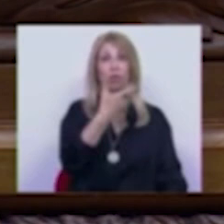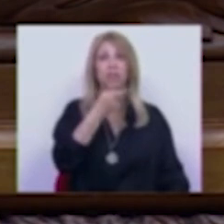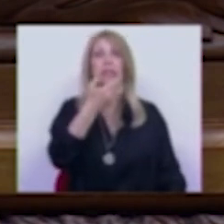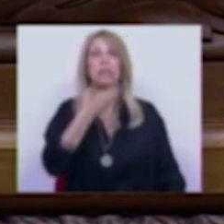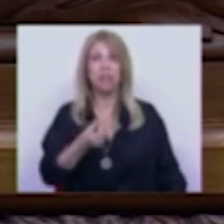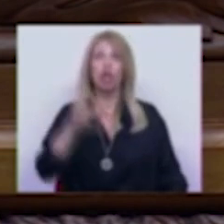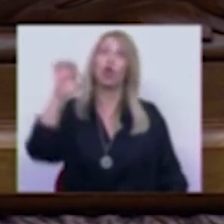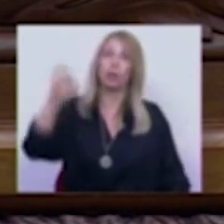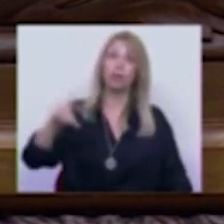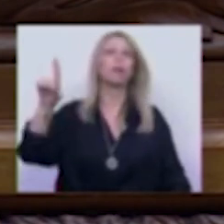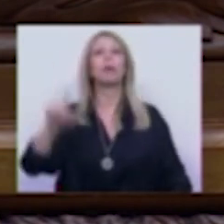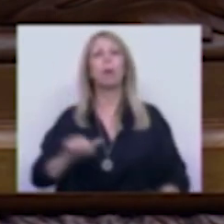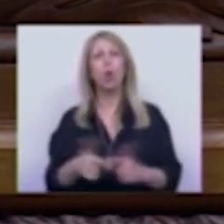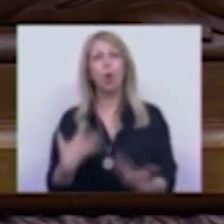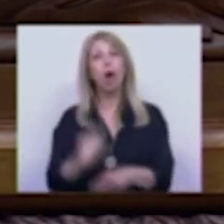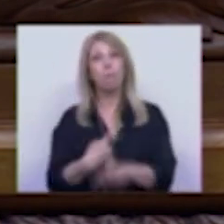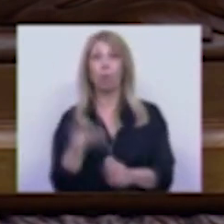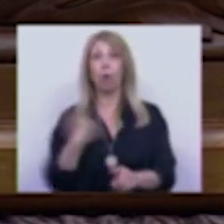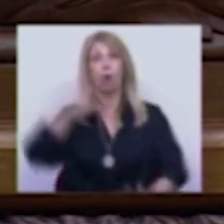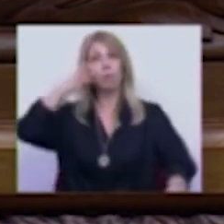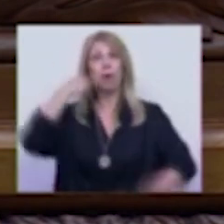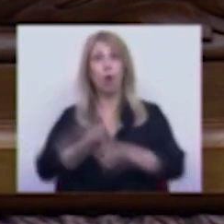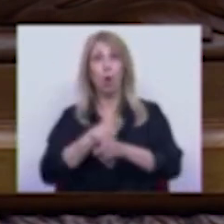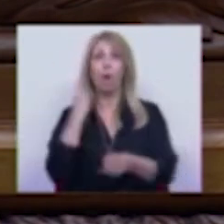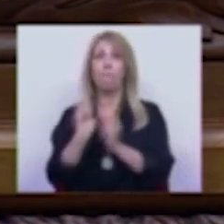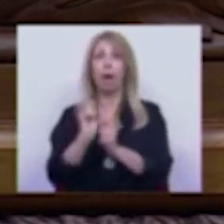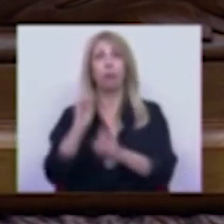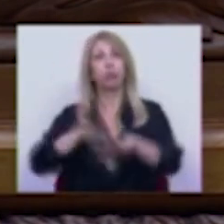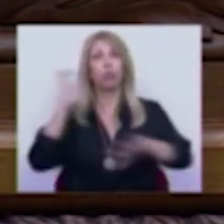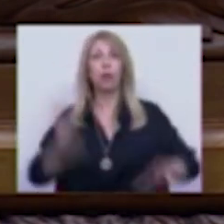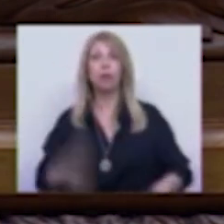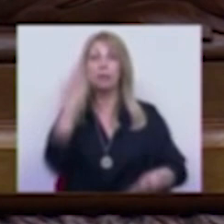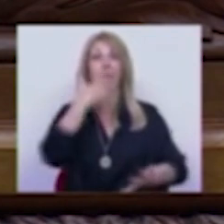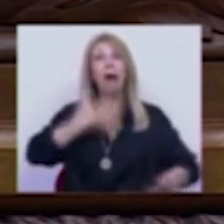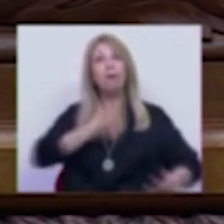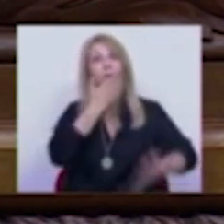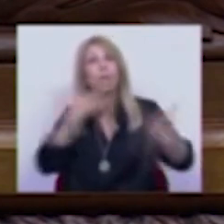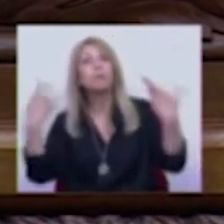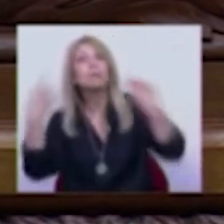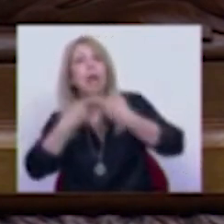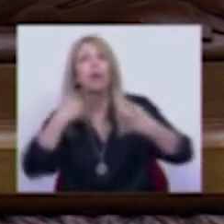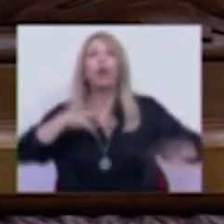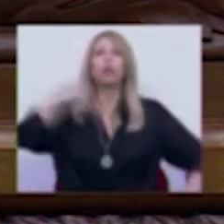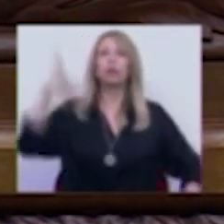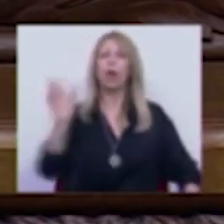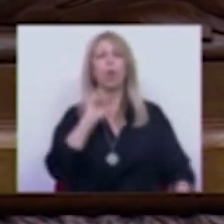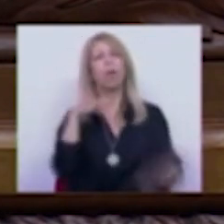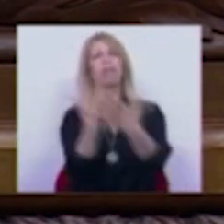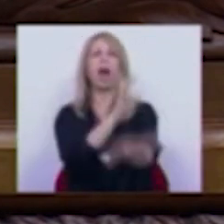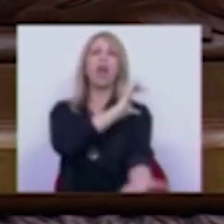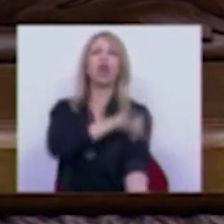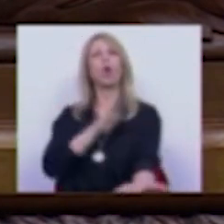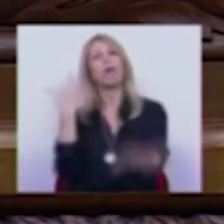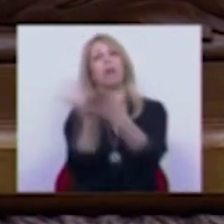e 80. Ainda hoje estamos a pagar por isso. E se queremos reconciliar Portugal, certamente não é a fazer deles heróis que vamos